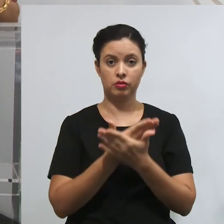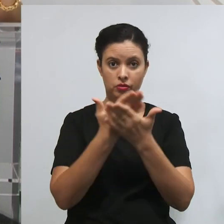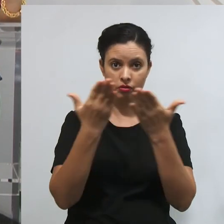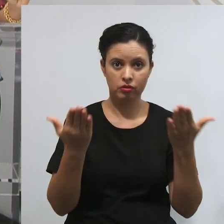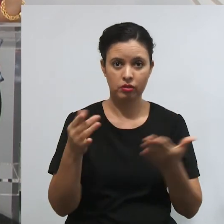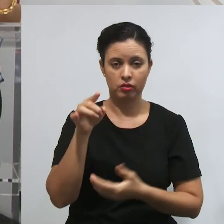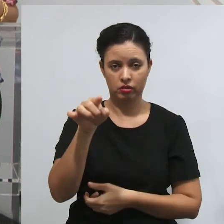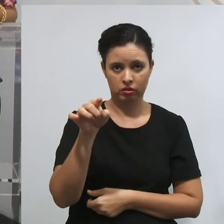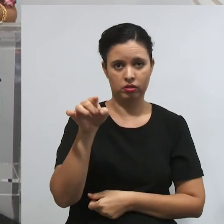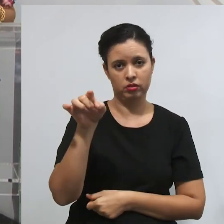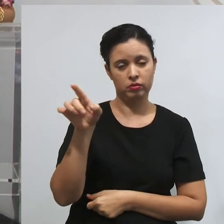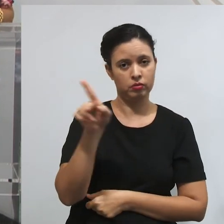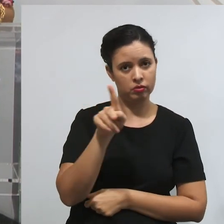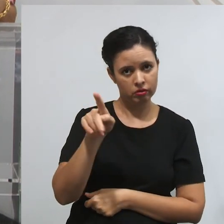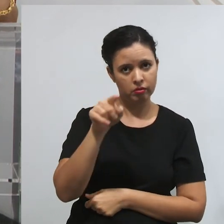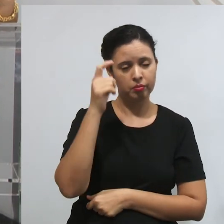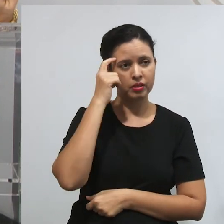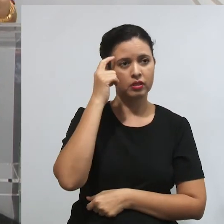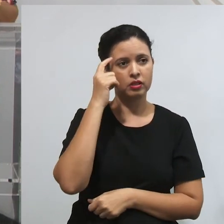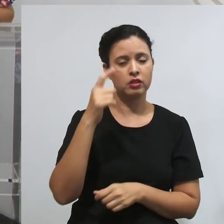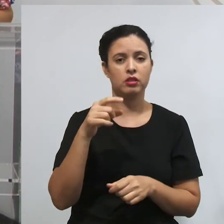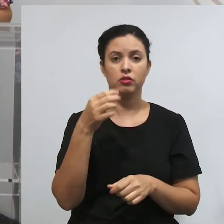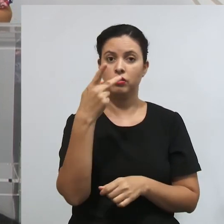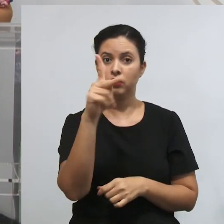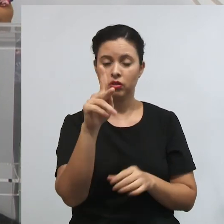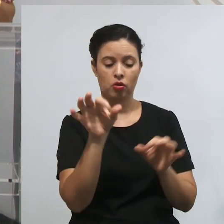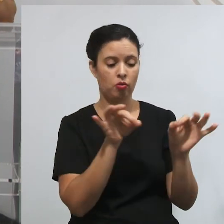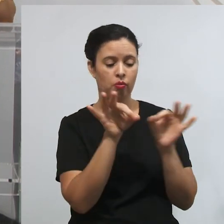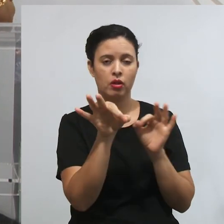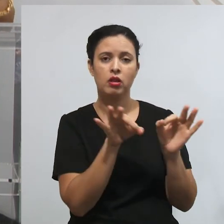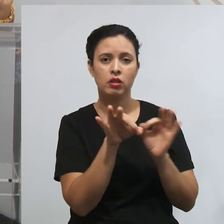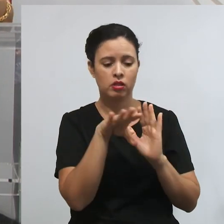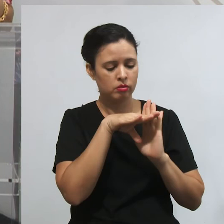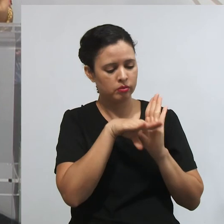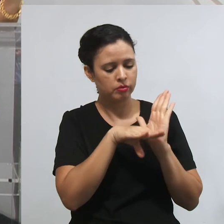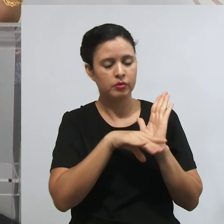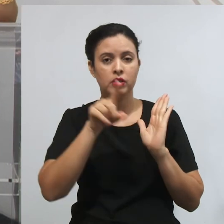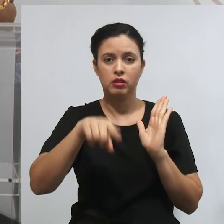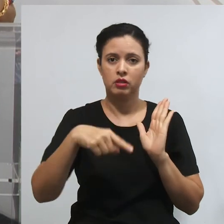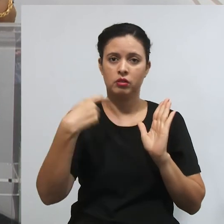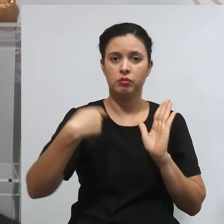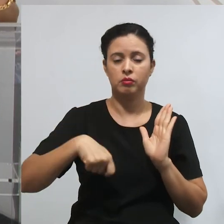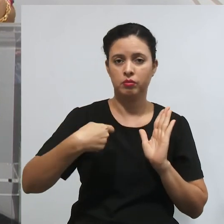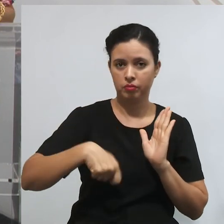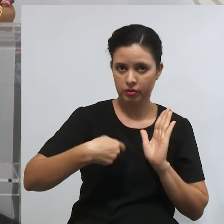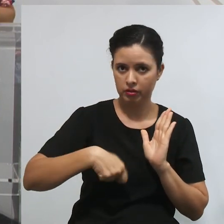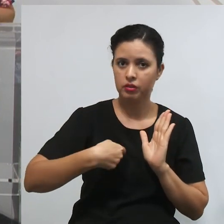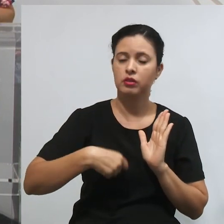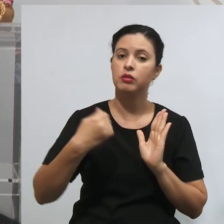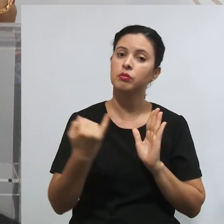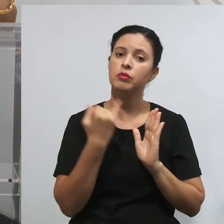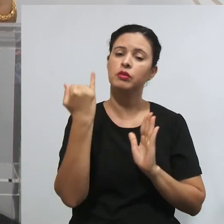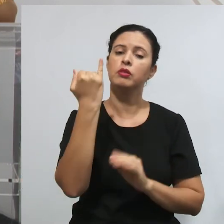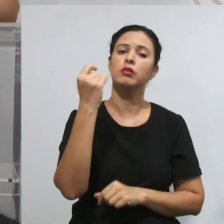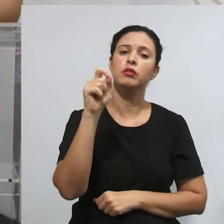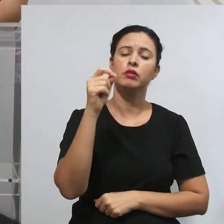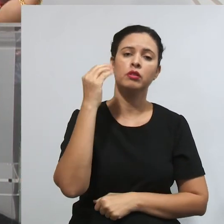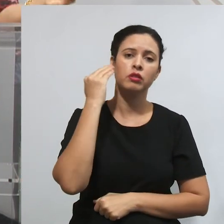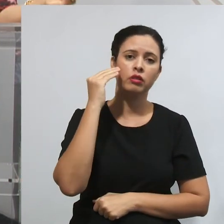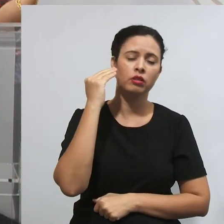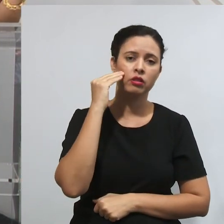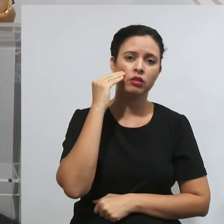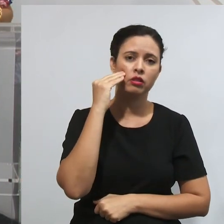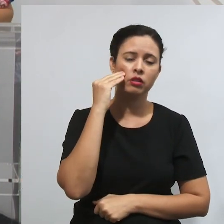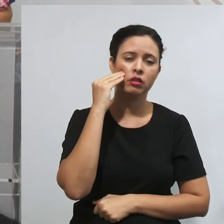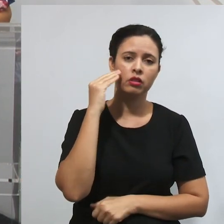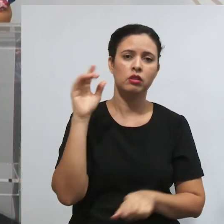ao pensar no seu planejamento, entenda, professor, que é necessário você entender esse planejamento como